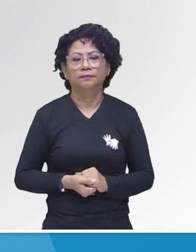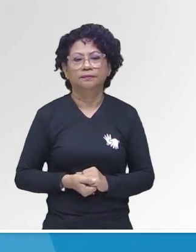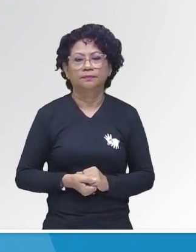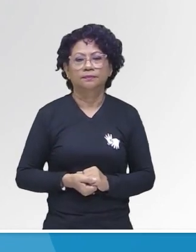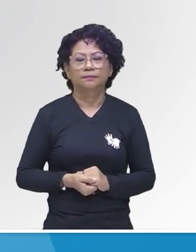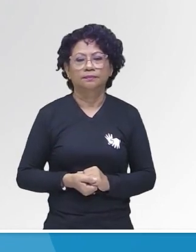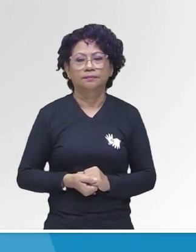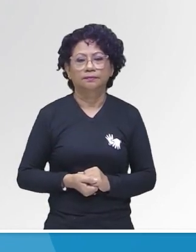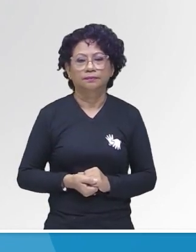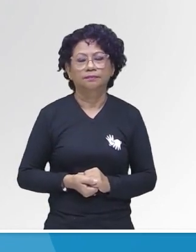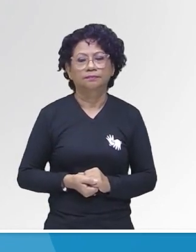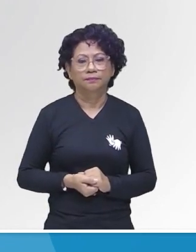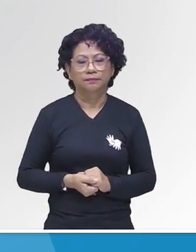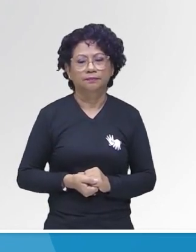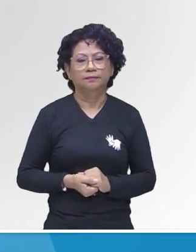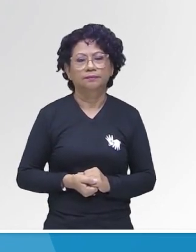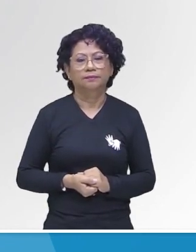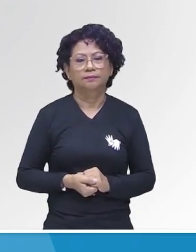Distintos também.